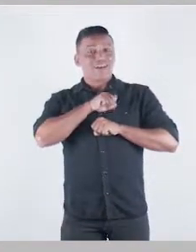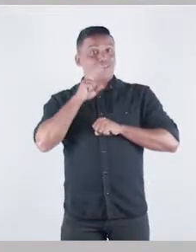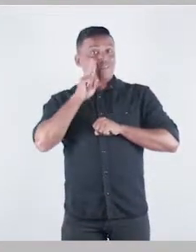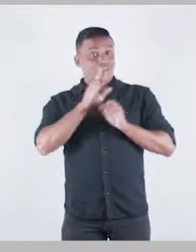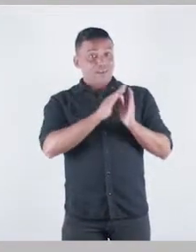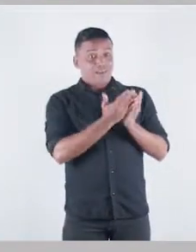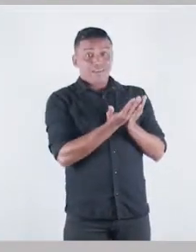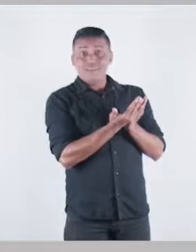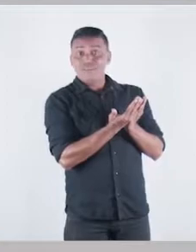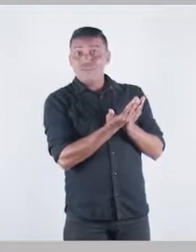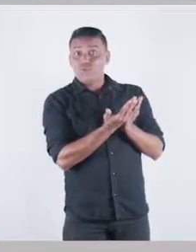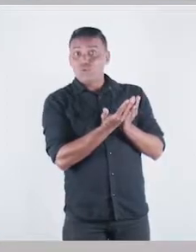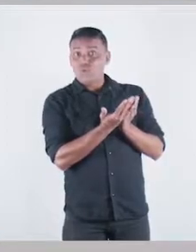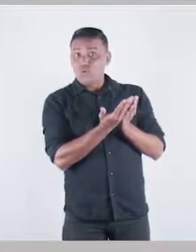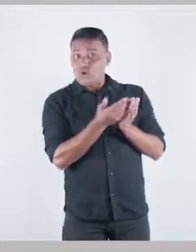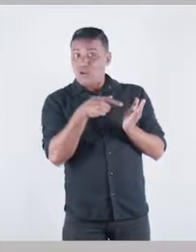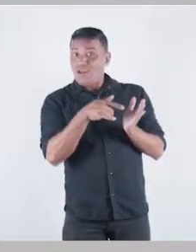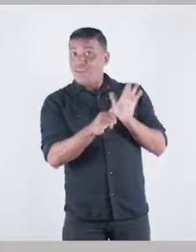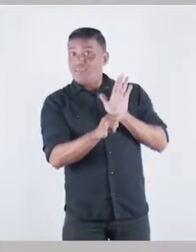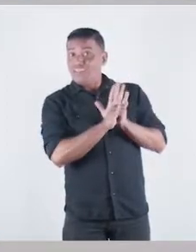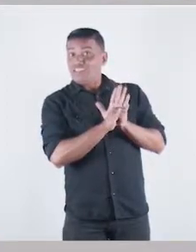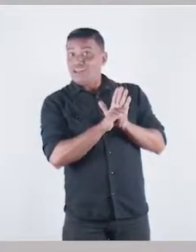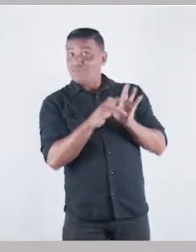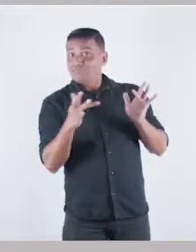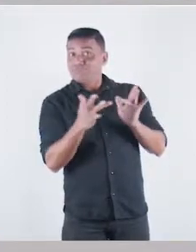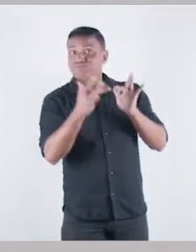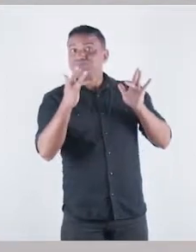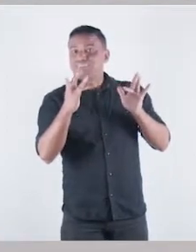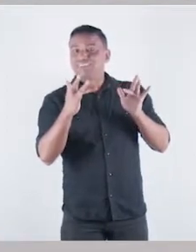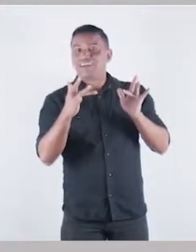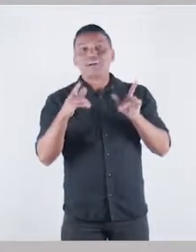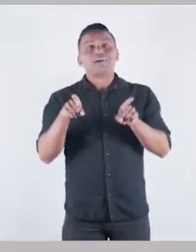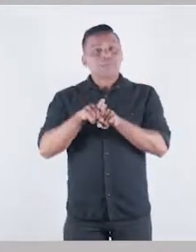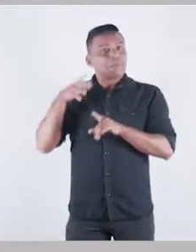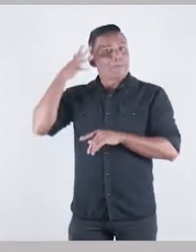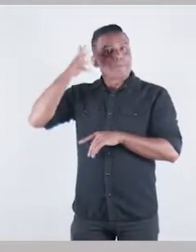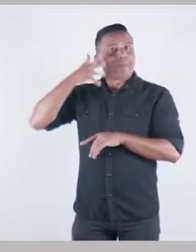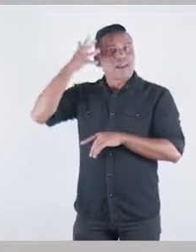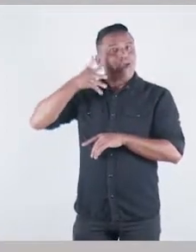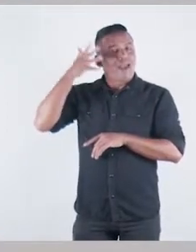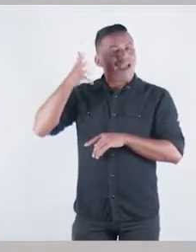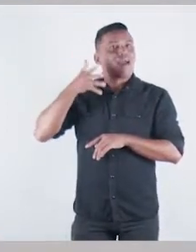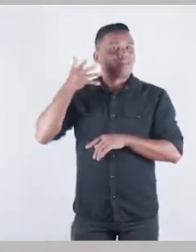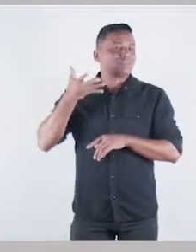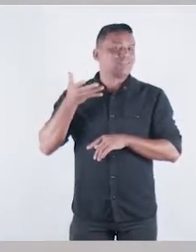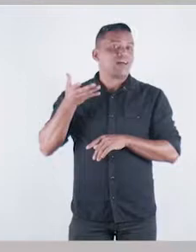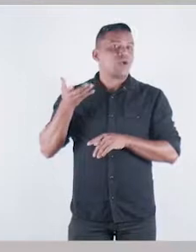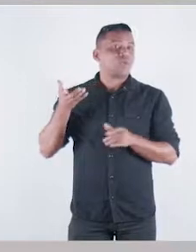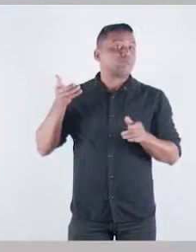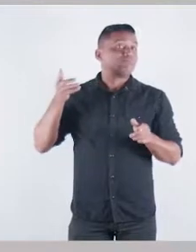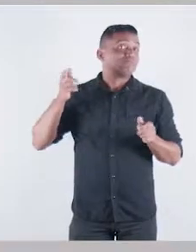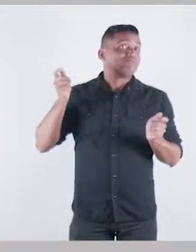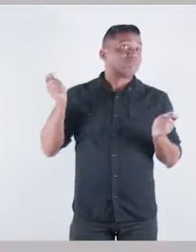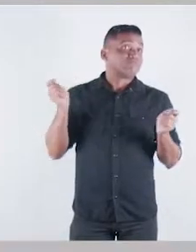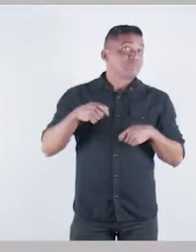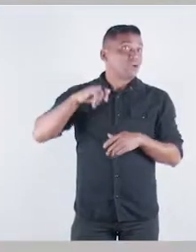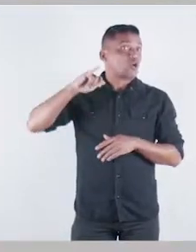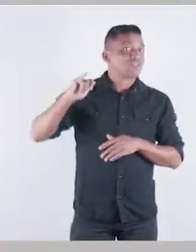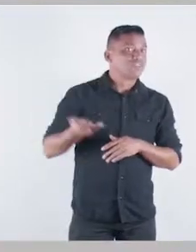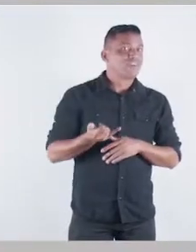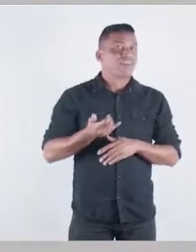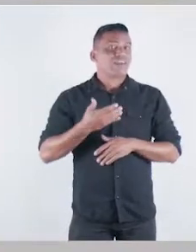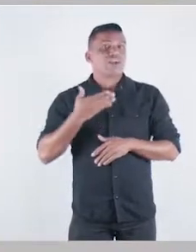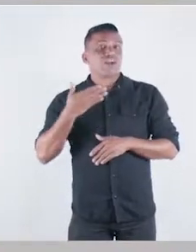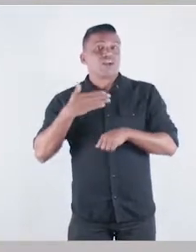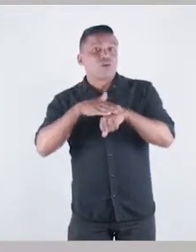é fantástico. Nas muitas palestras que eu dei, eu tive a oportunidade de conversar com os estudantes, né? Com